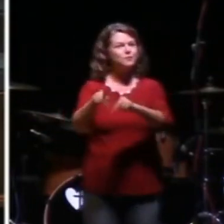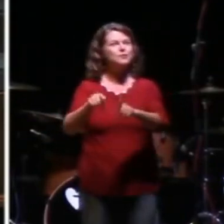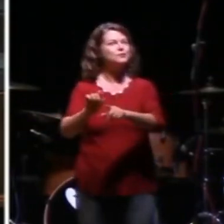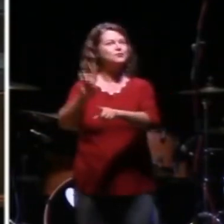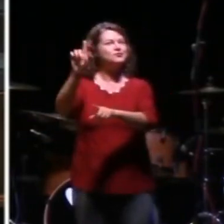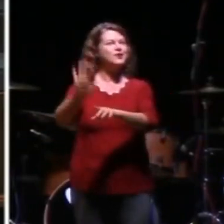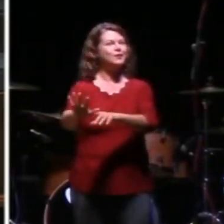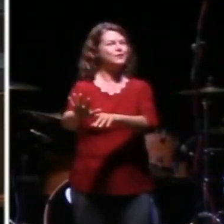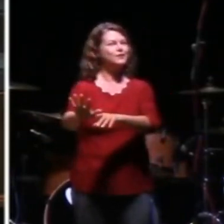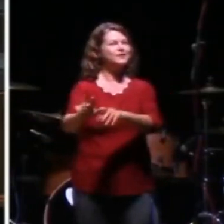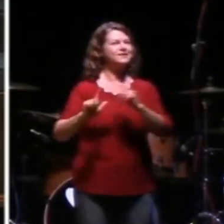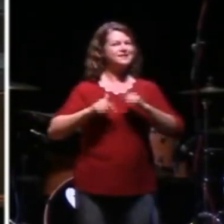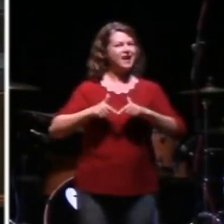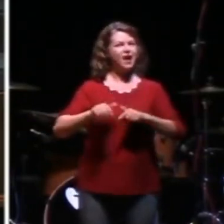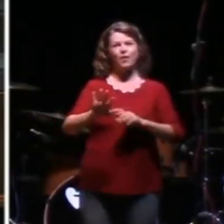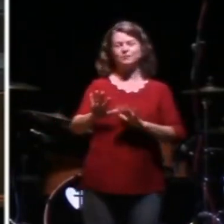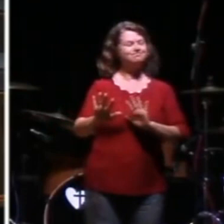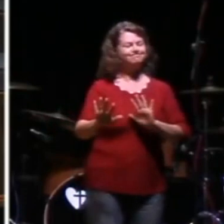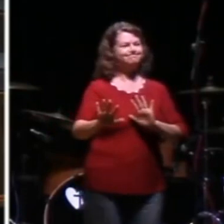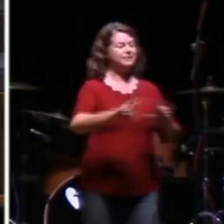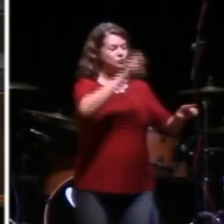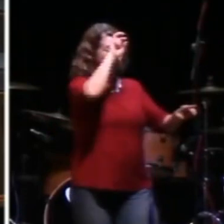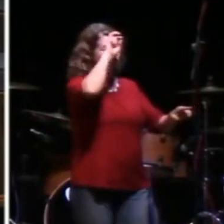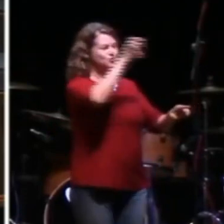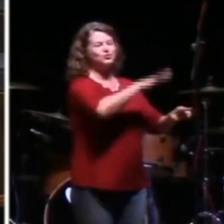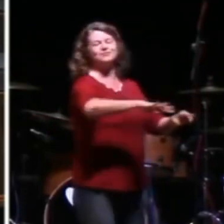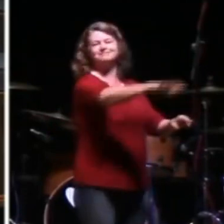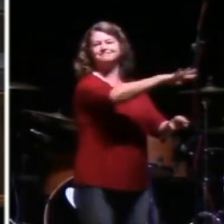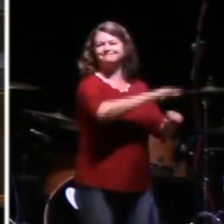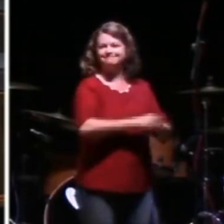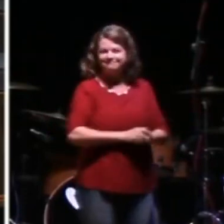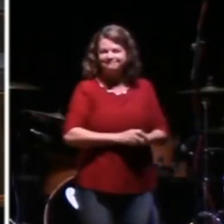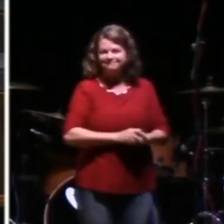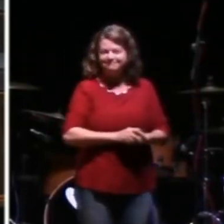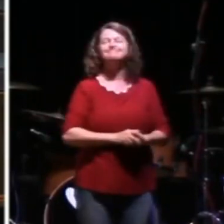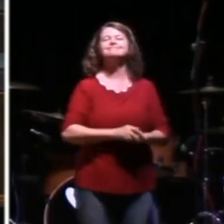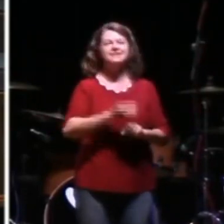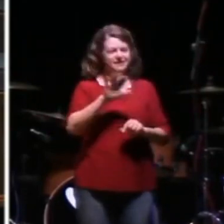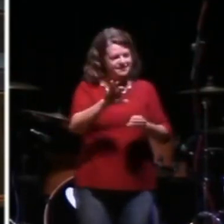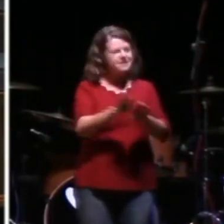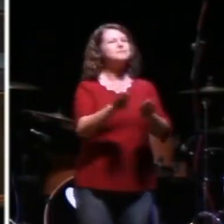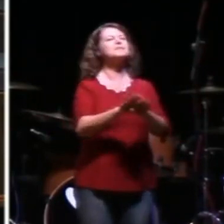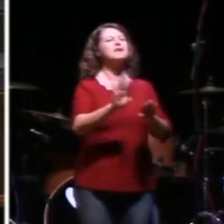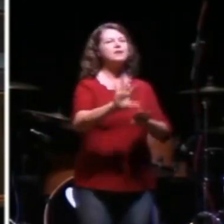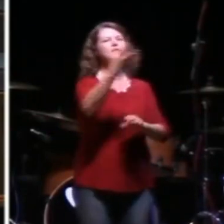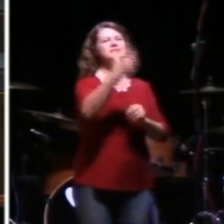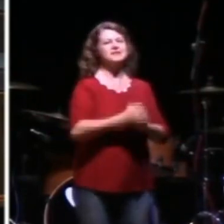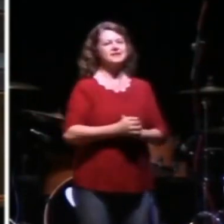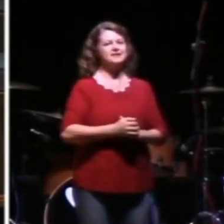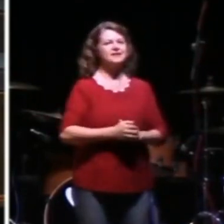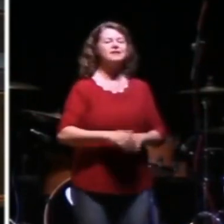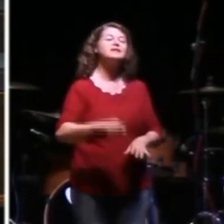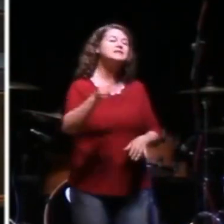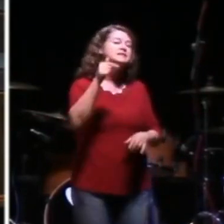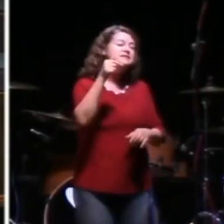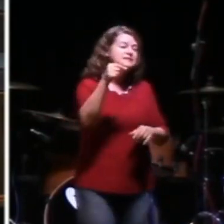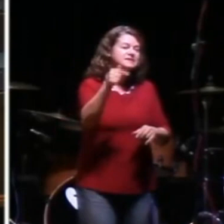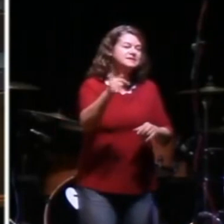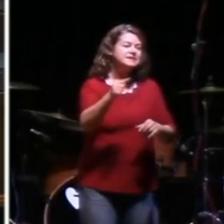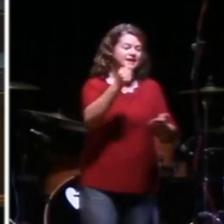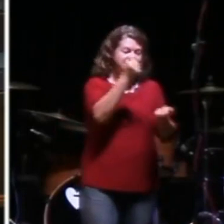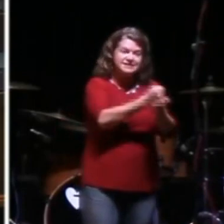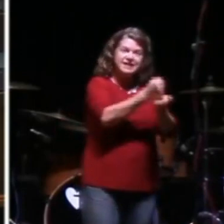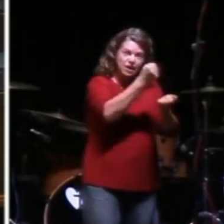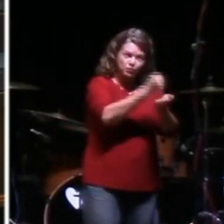povo ímpio mãe israel é do egípcio e assim também vai acontecer os sete selos do juiz dos sete